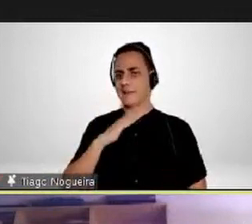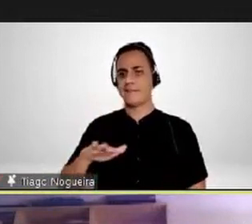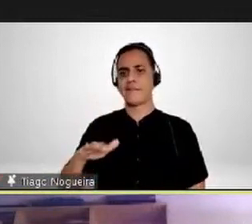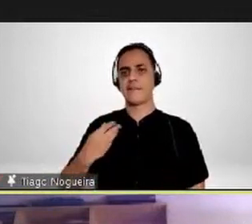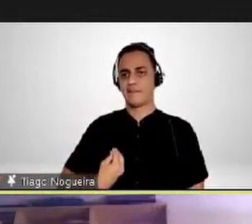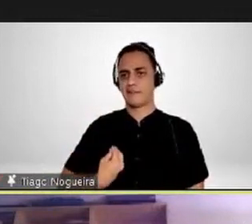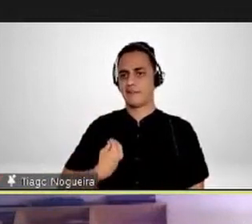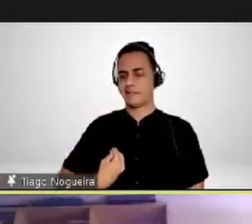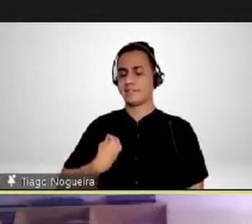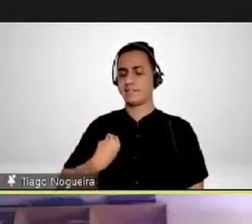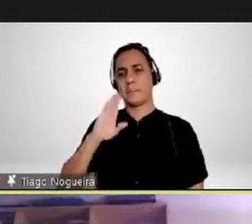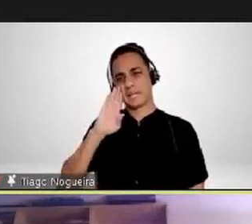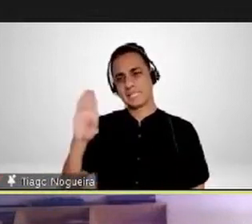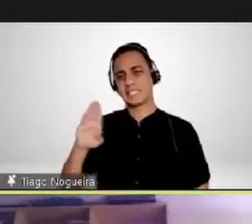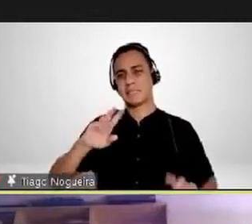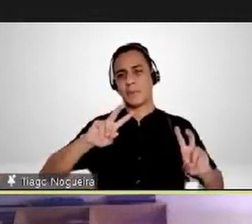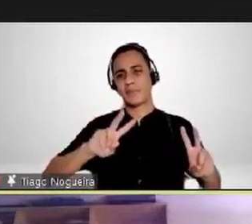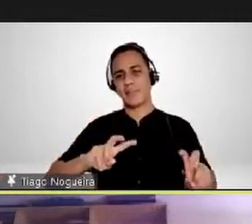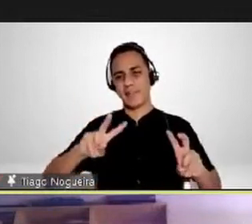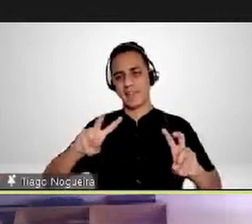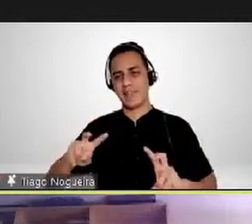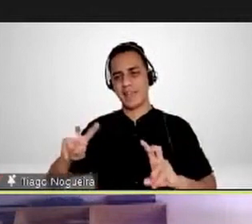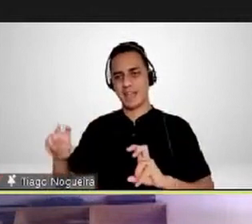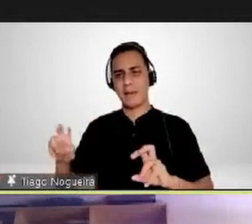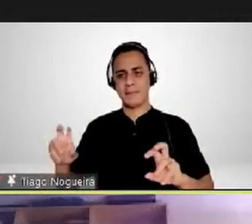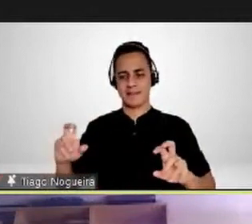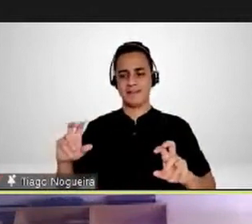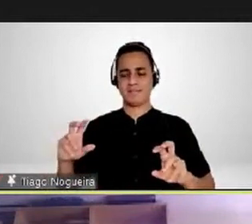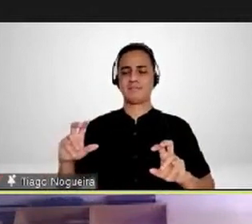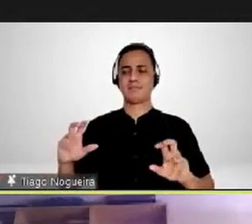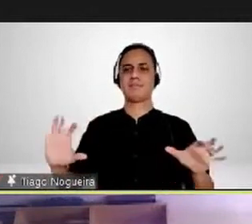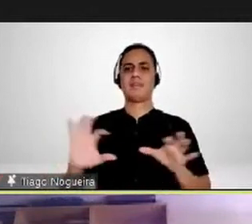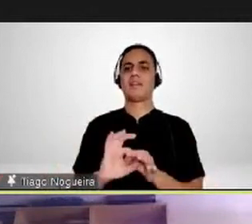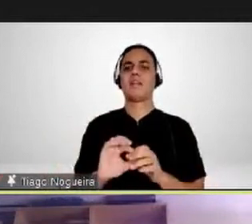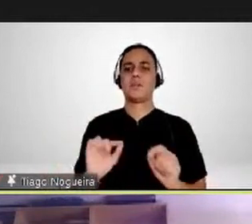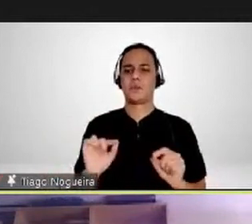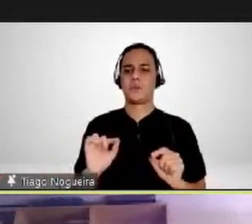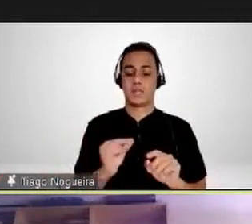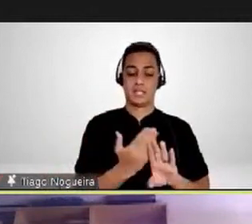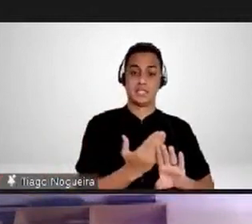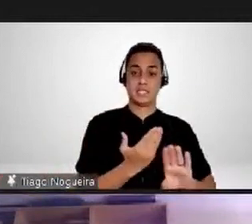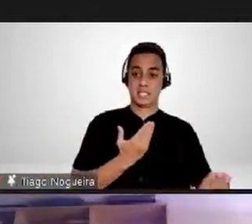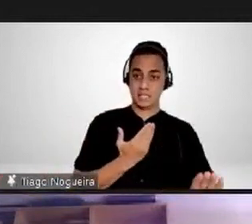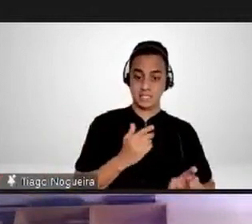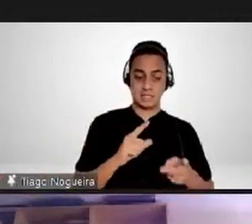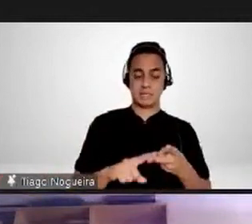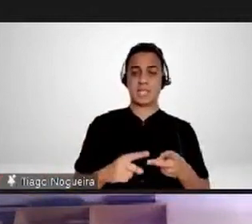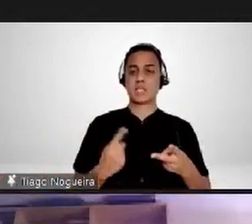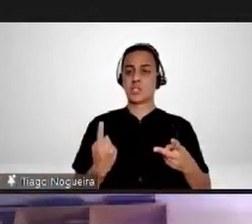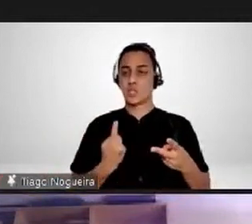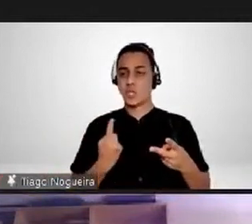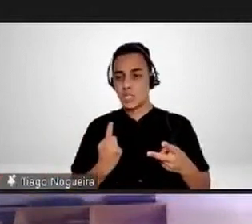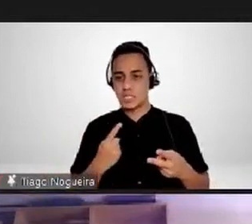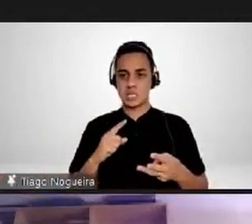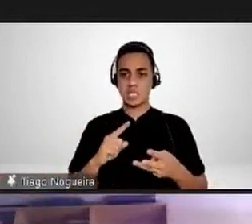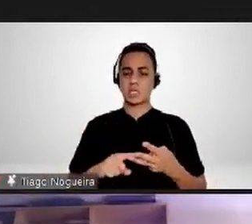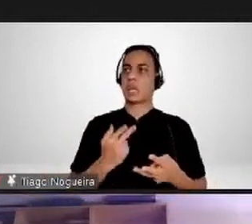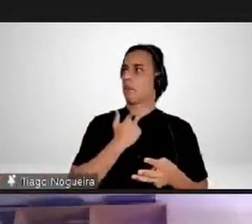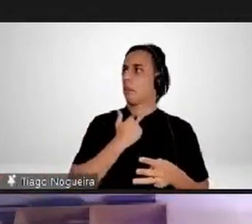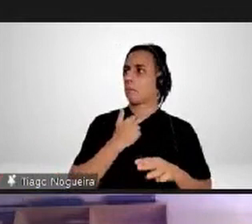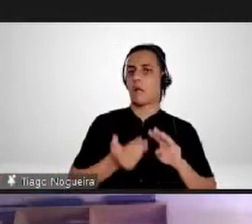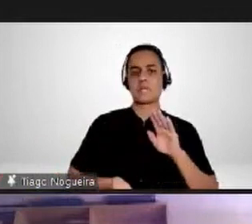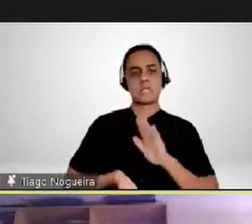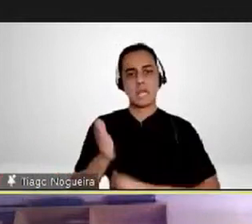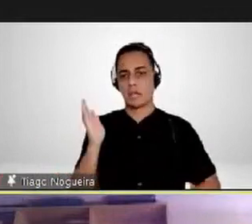abordaram, né? Nessa associação desenho-narrativa foram distanciamento social, isolamento, privação de passeios, privação